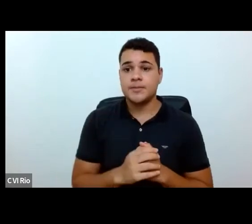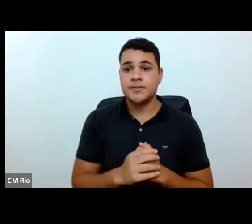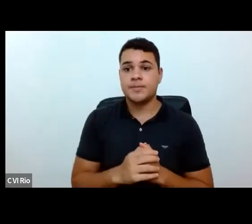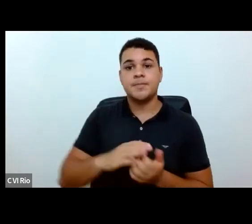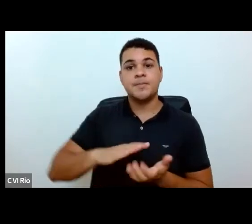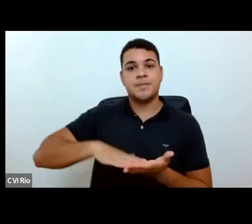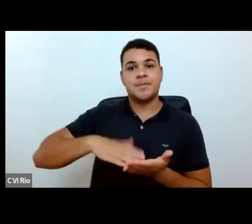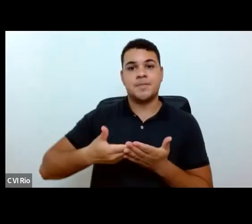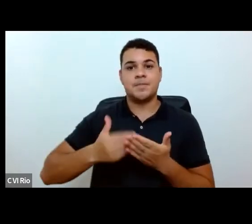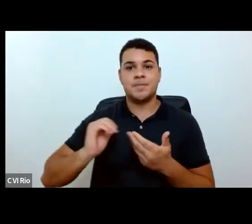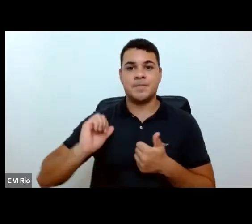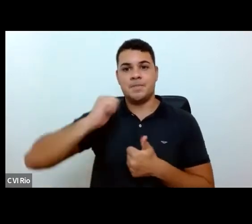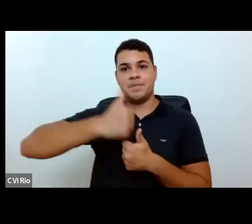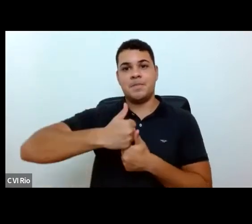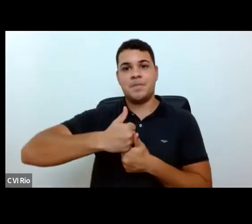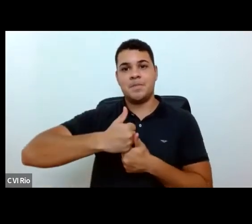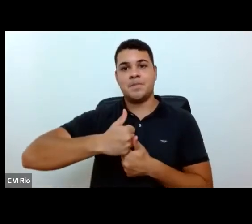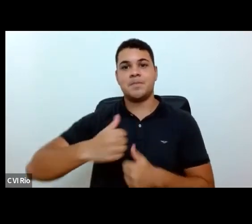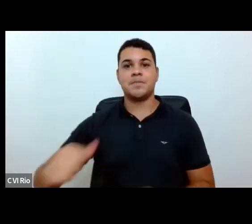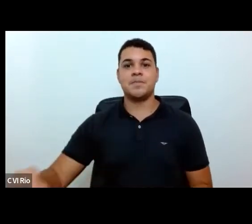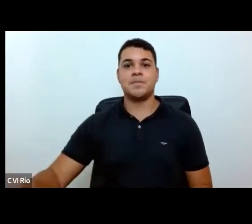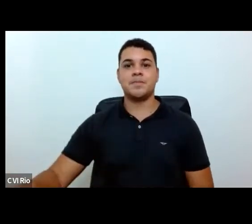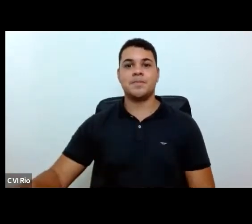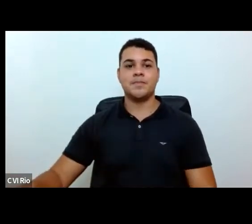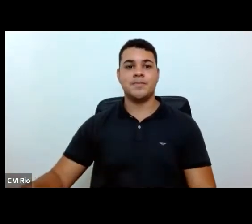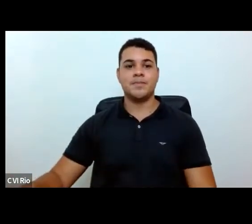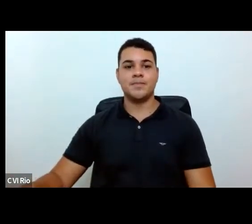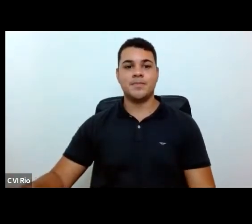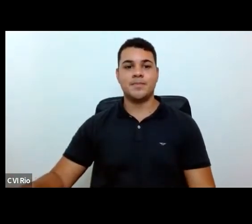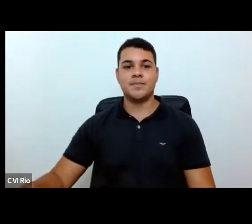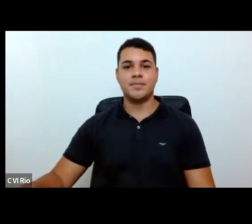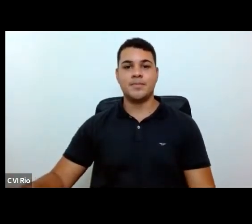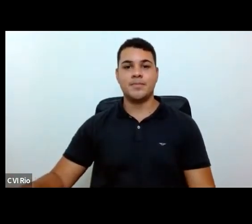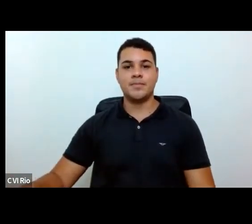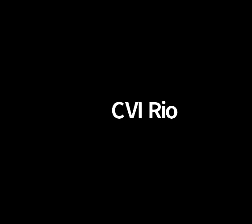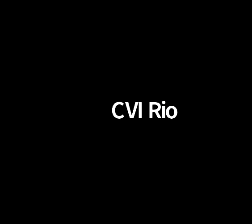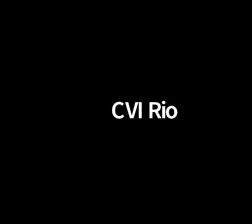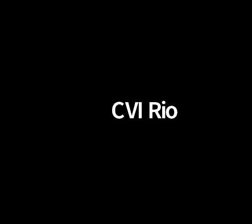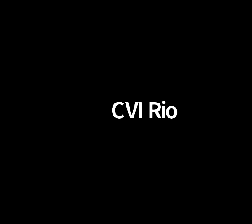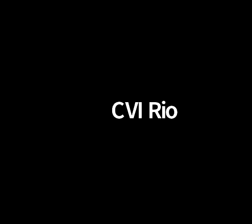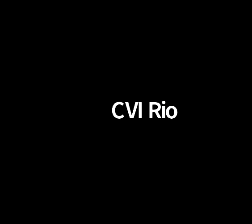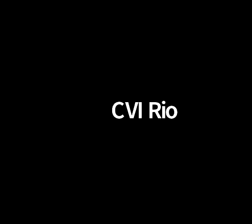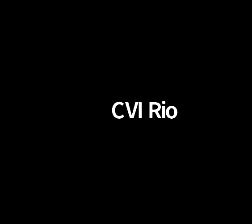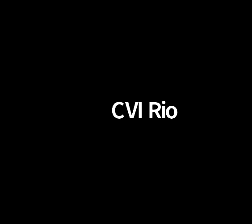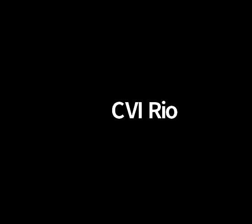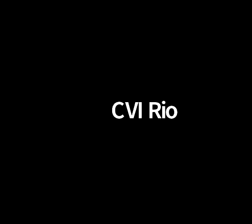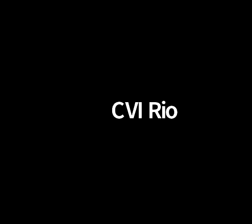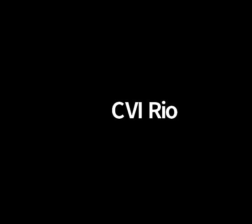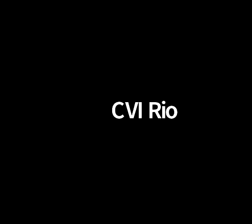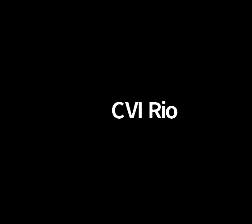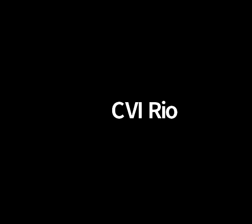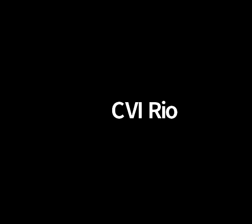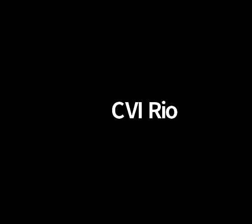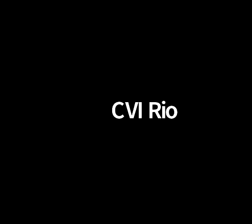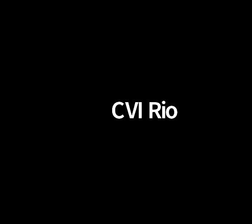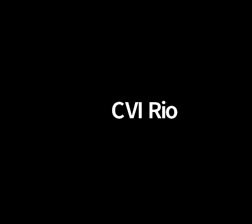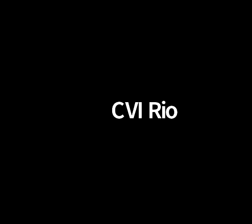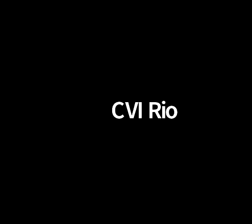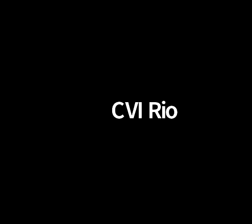Oi, mas fala que o anfitrião desativou meu vídeo e da hora que eu não consigo ativar novamente.